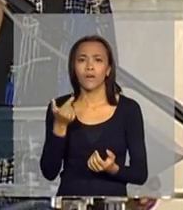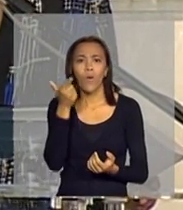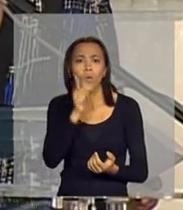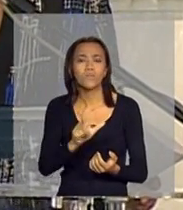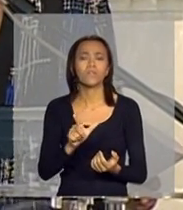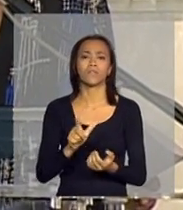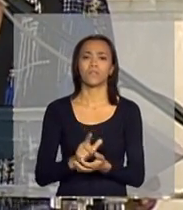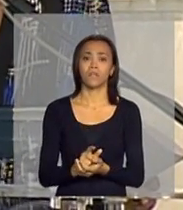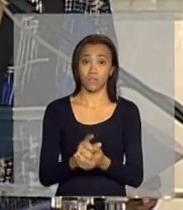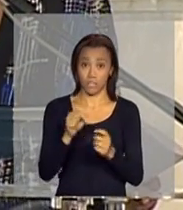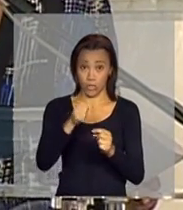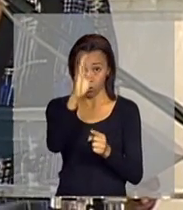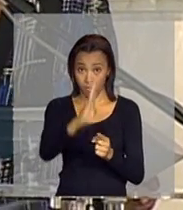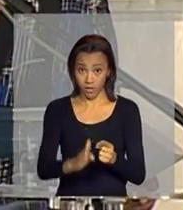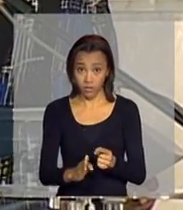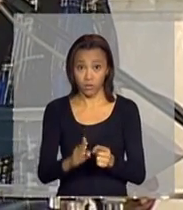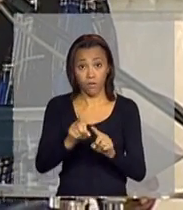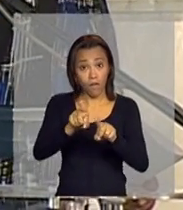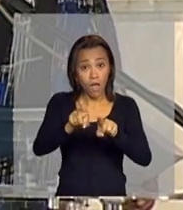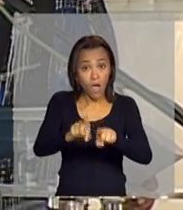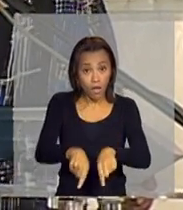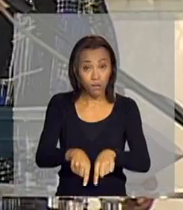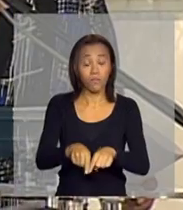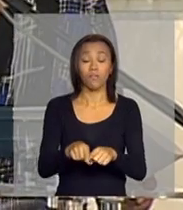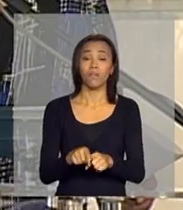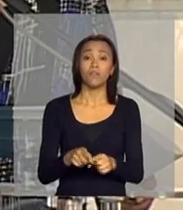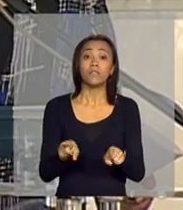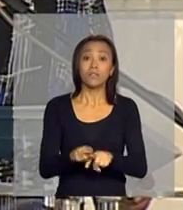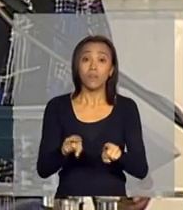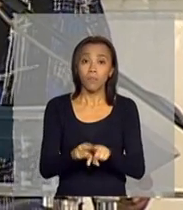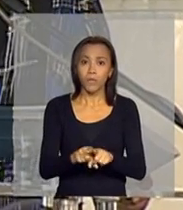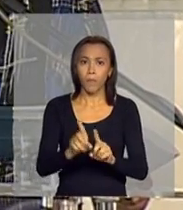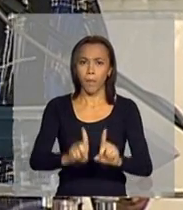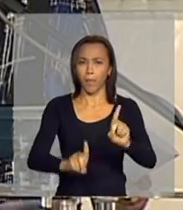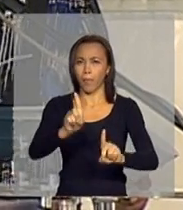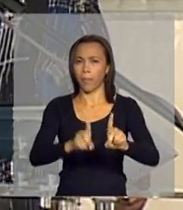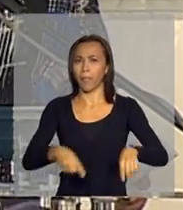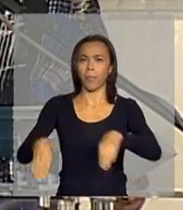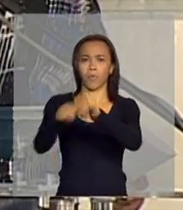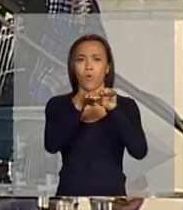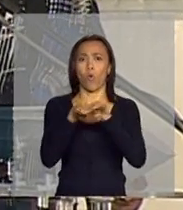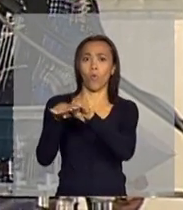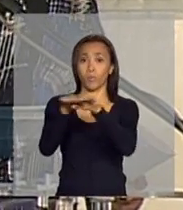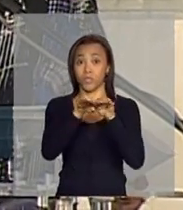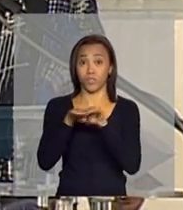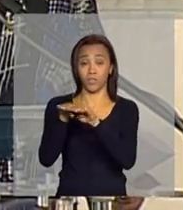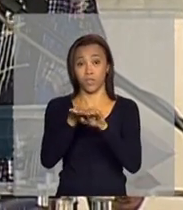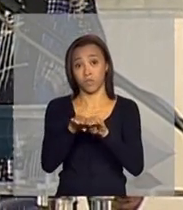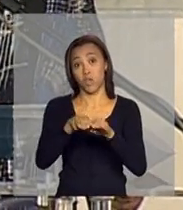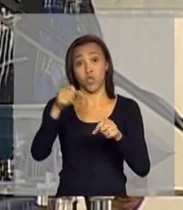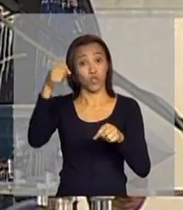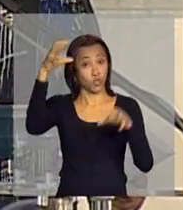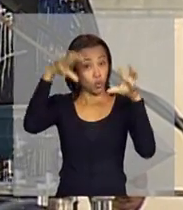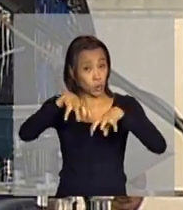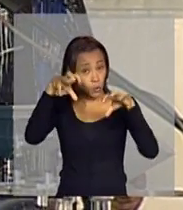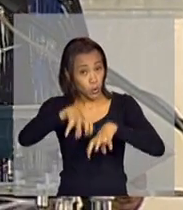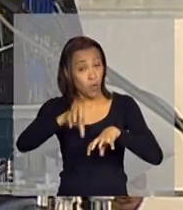o fato do Brasil ser extremamente competitivo, chova ou faça sol,